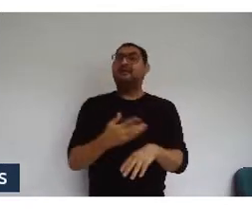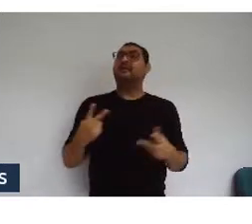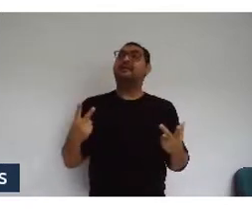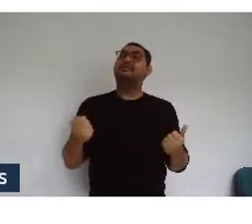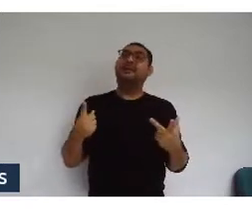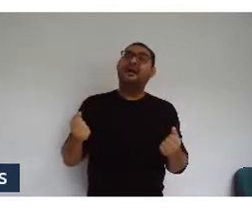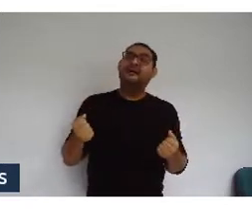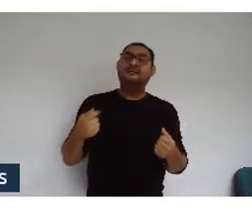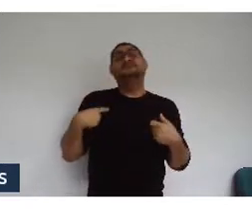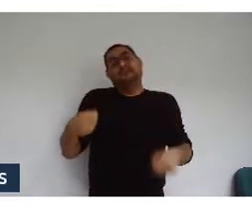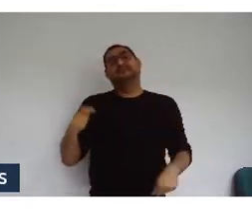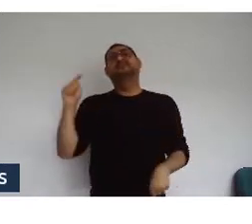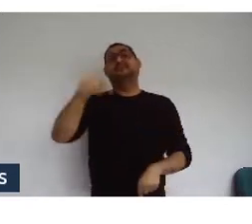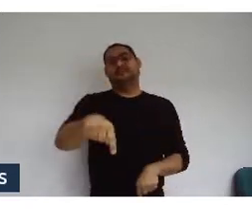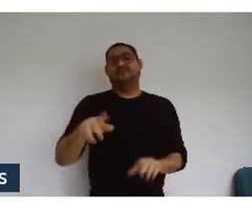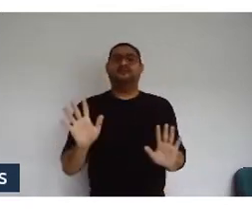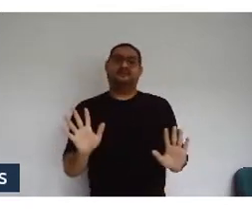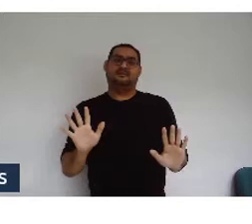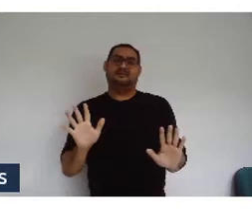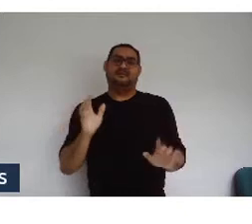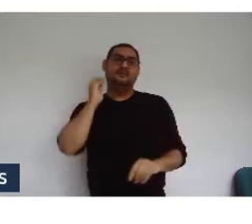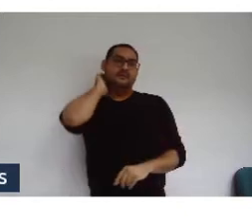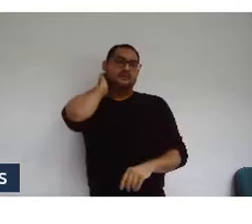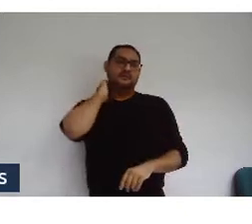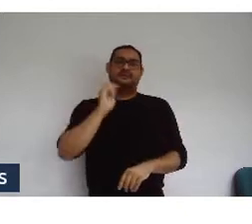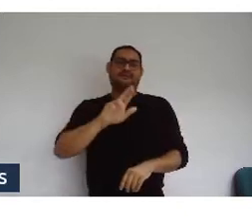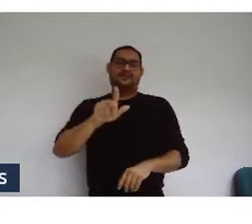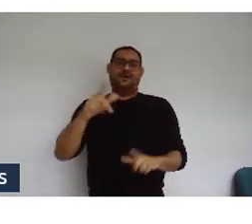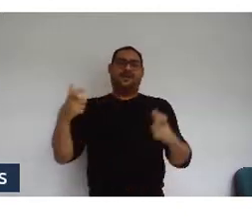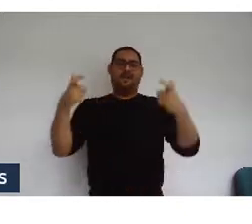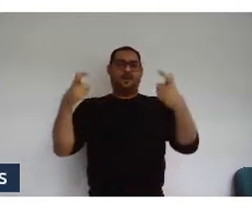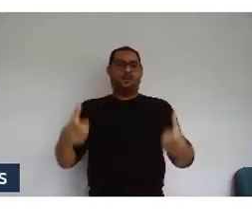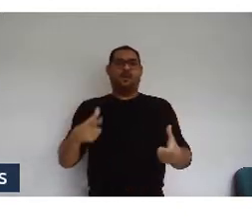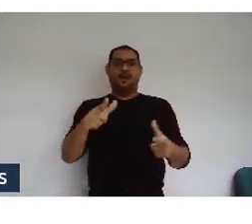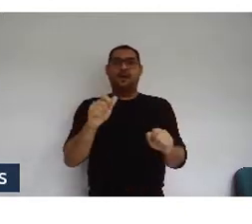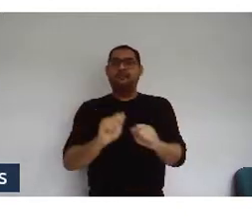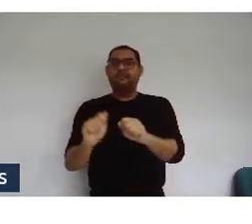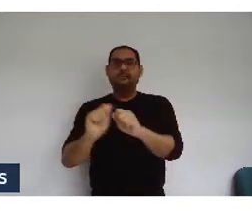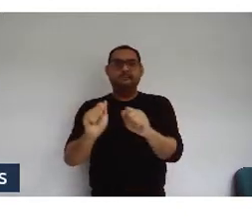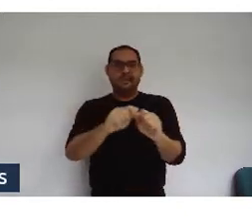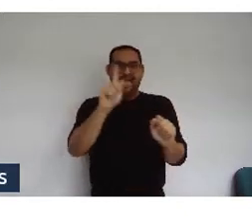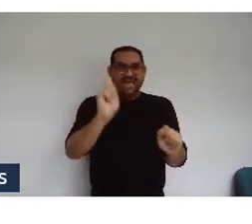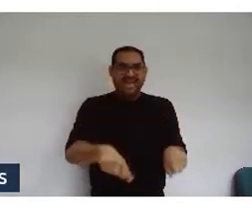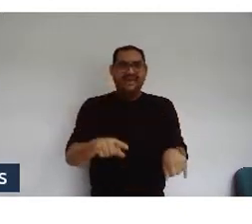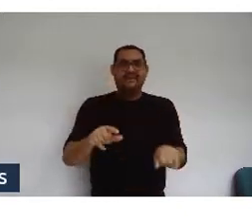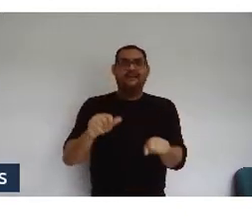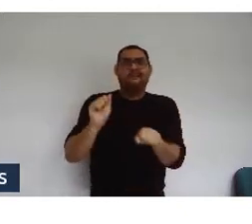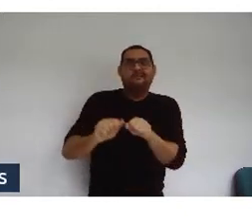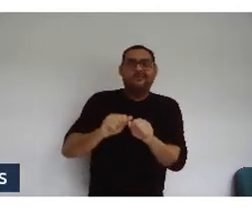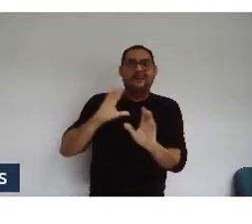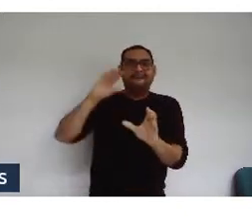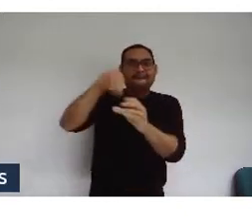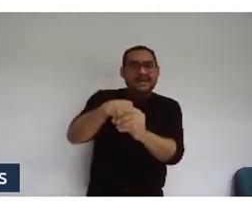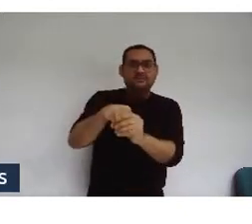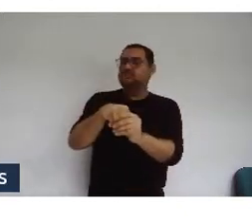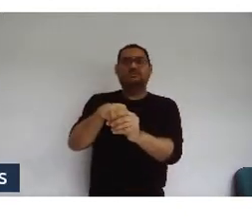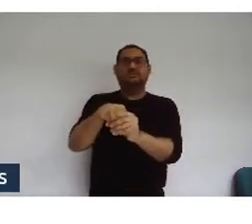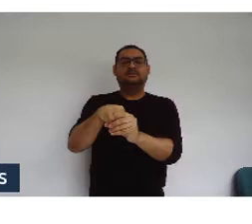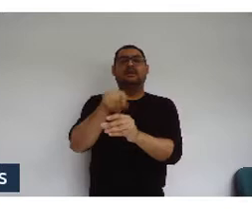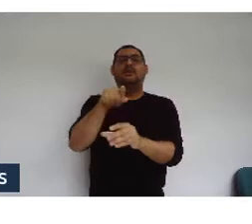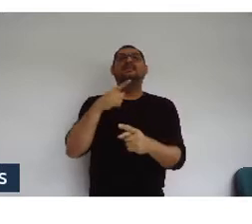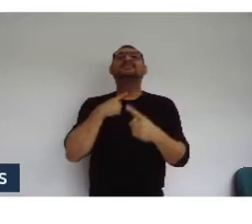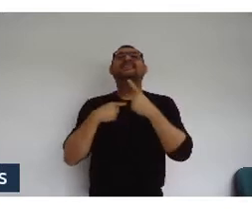vir. Não é somente um lugar para o exercício da sexualidade e do desejo, mas é também um espaço